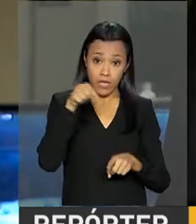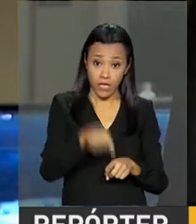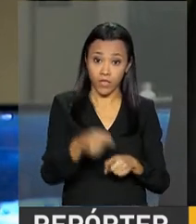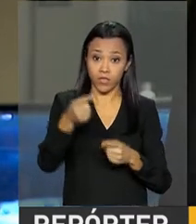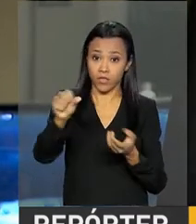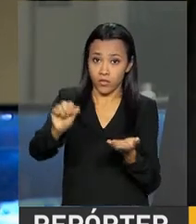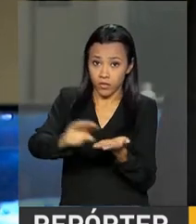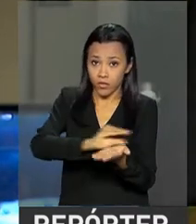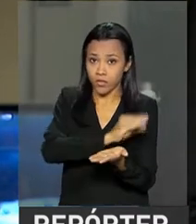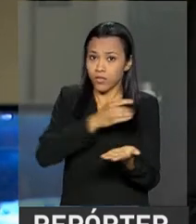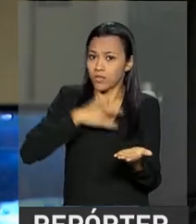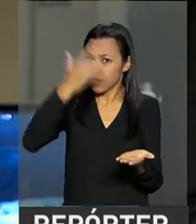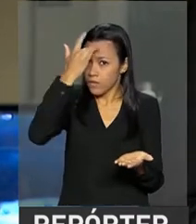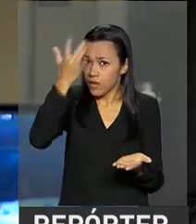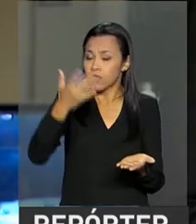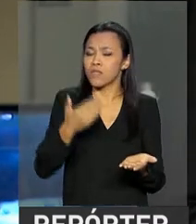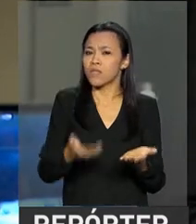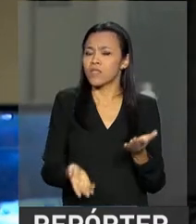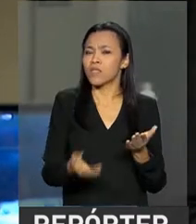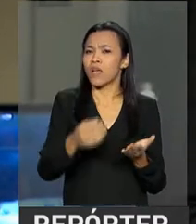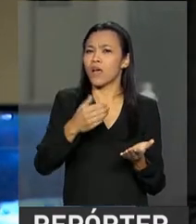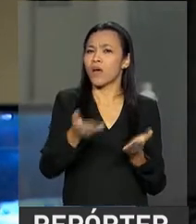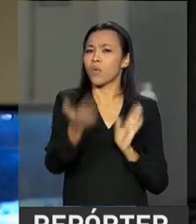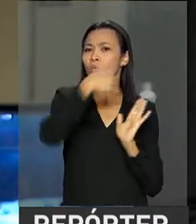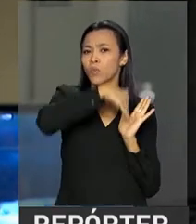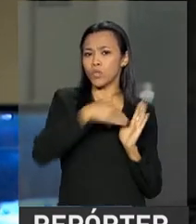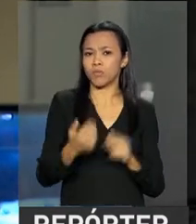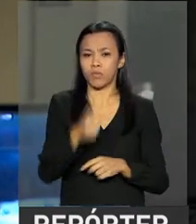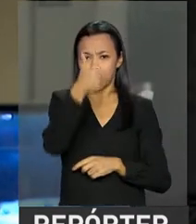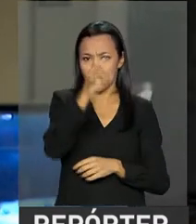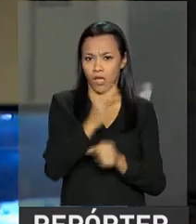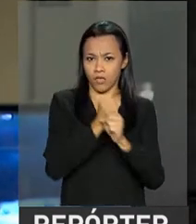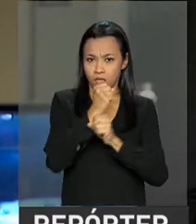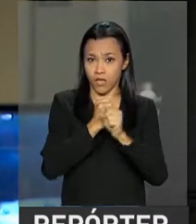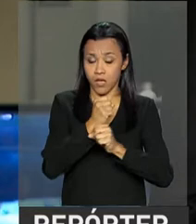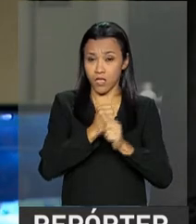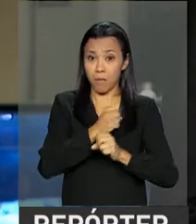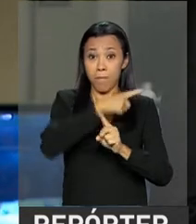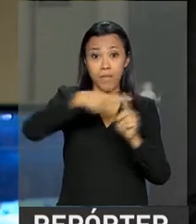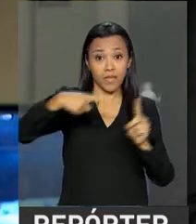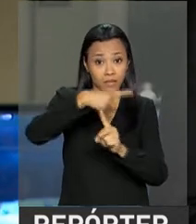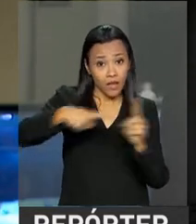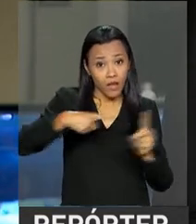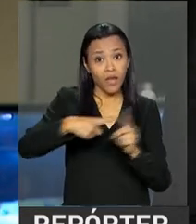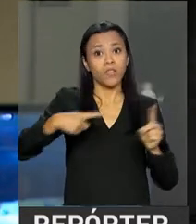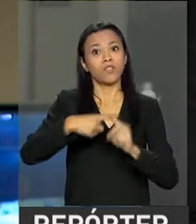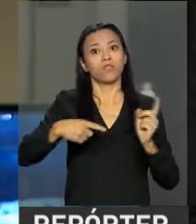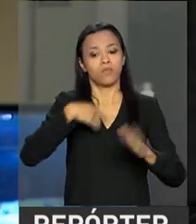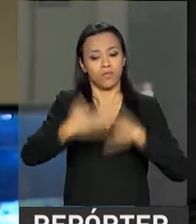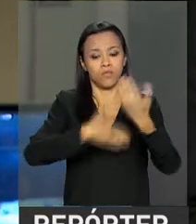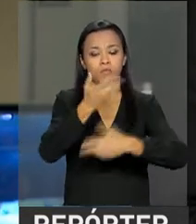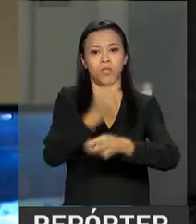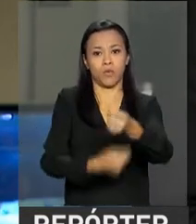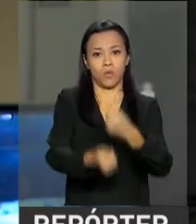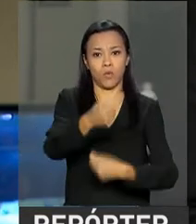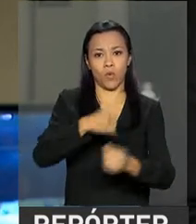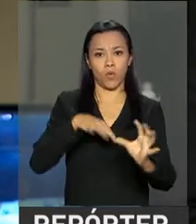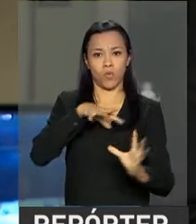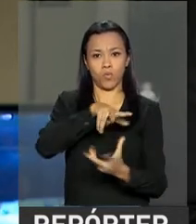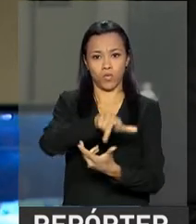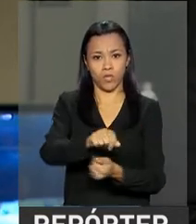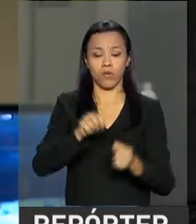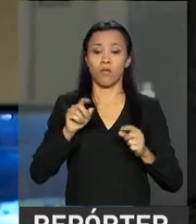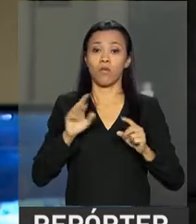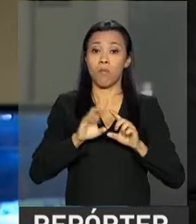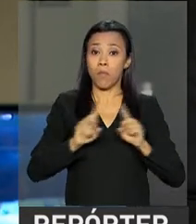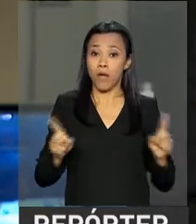ser facilitados. Na última década, o BRICS foi responsável por quase metade do crescimento econômico mundial. Mas os homens de